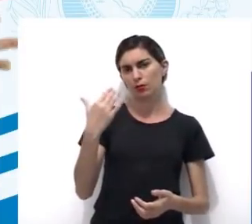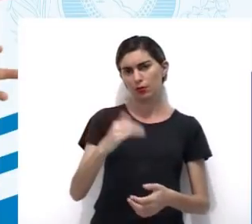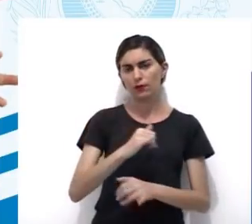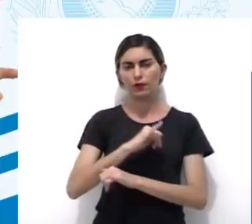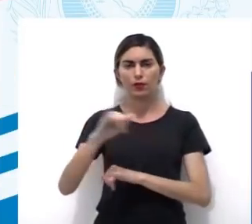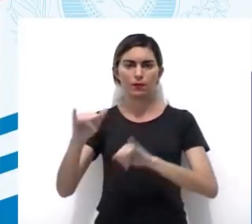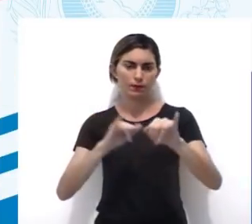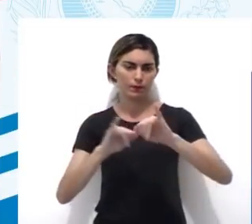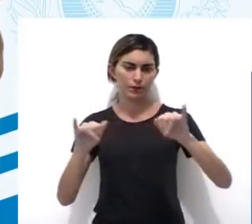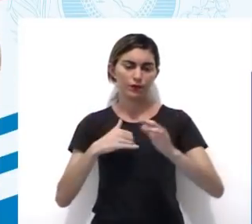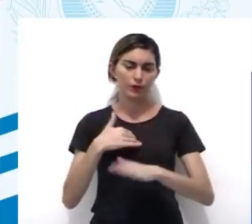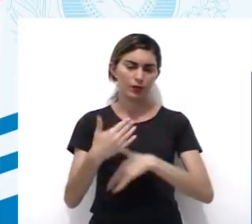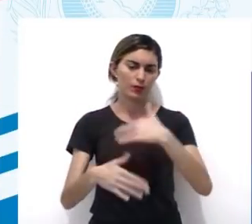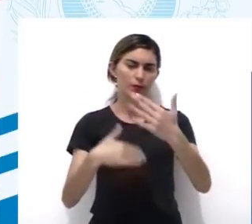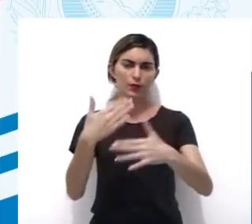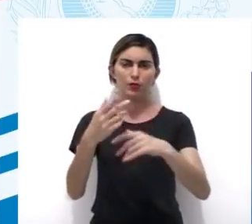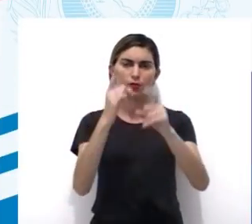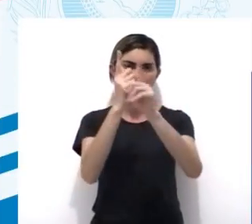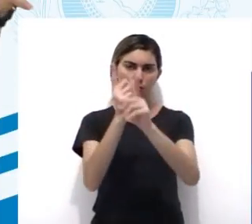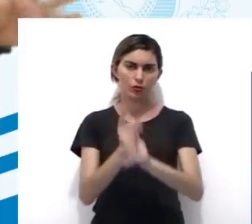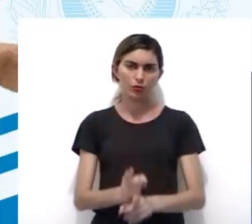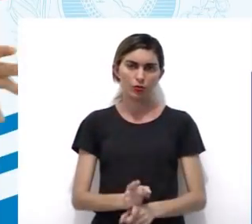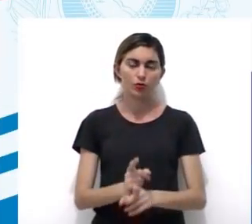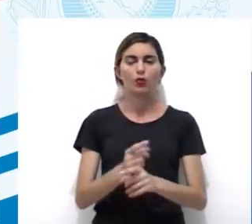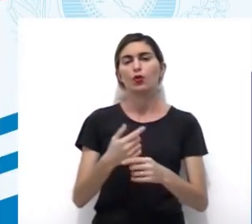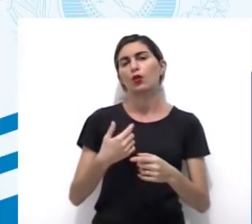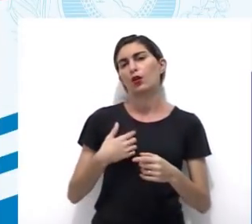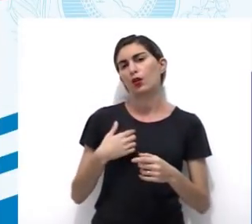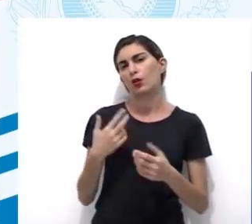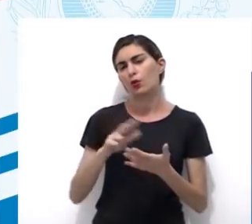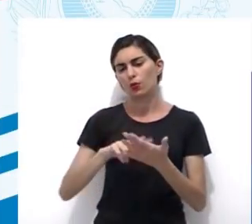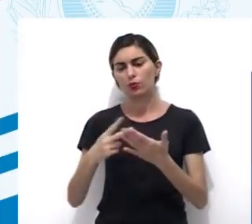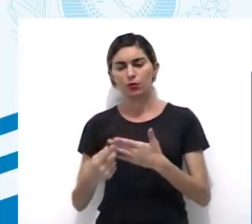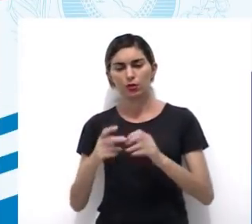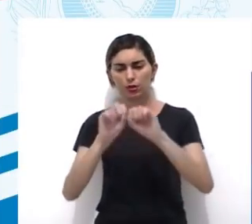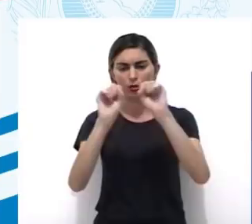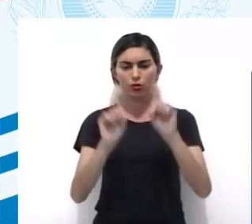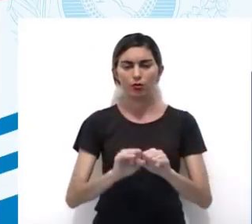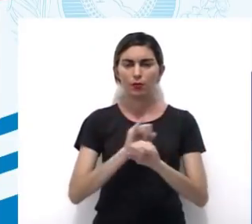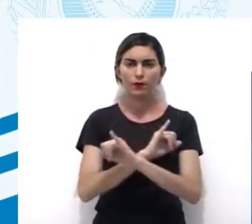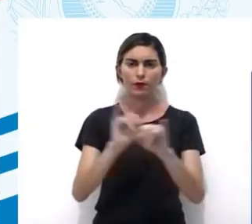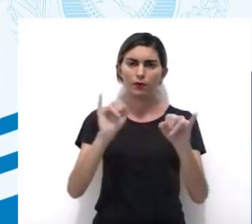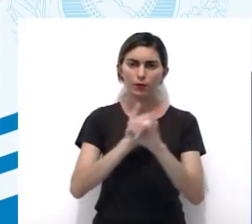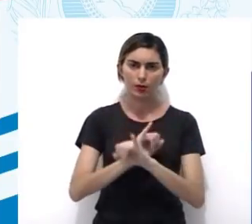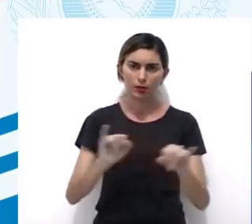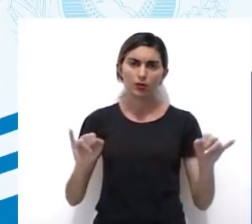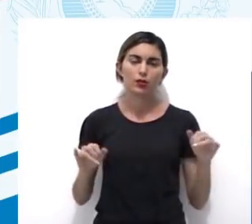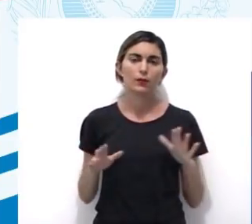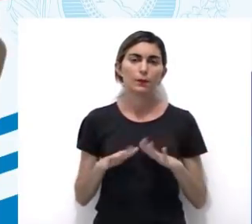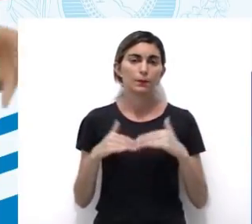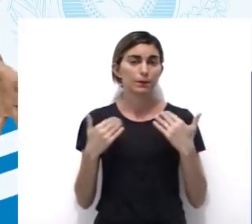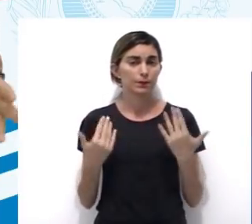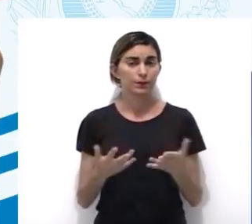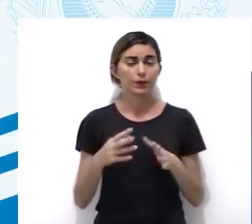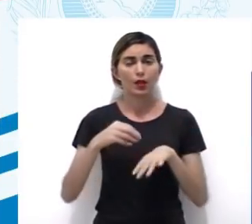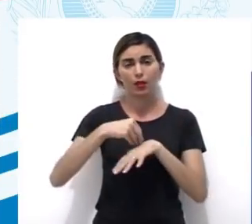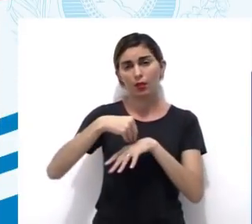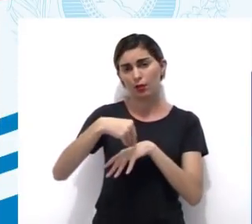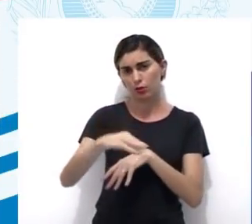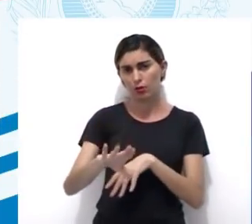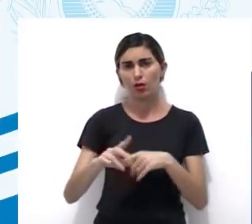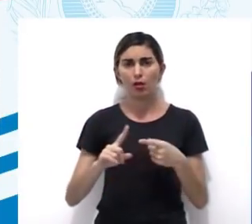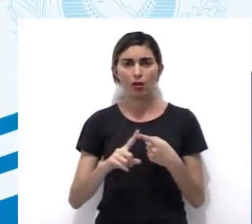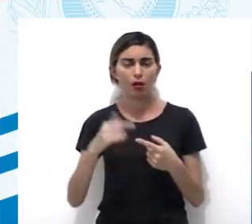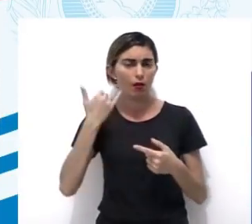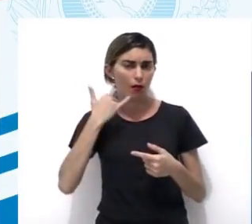Nesse processo, intensificaram-se os avanços técnicos no contexto do sistema de informação, com destaque para a